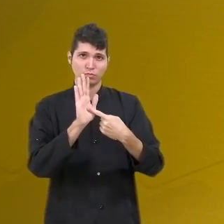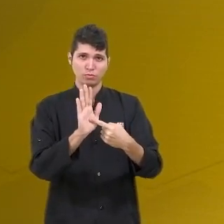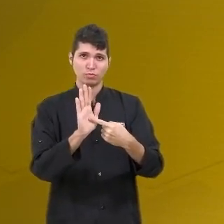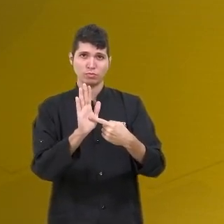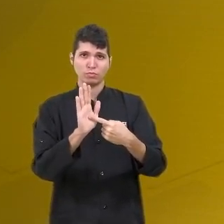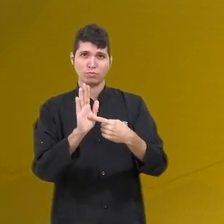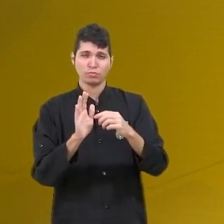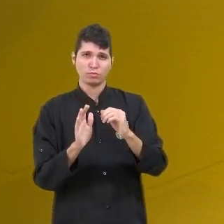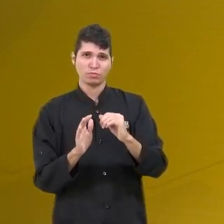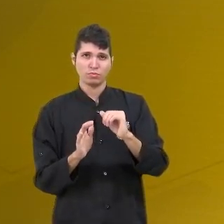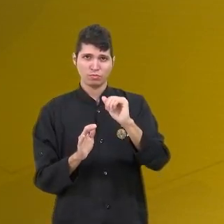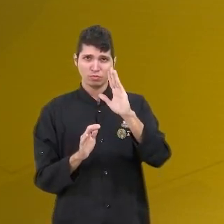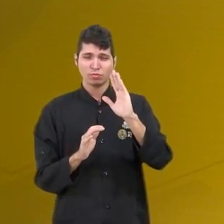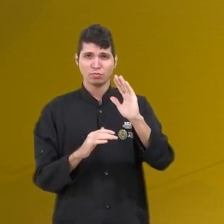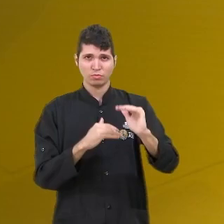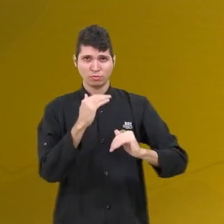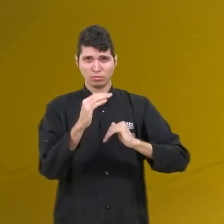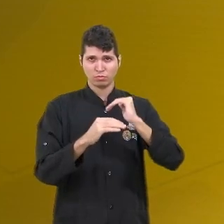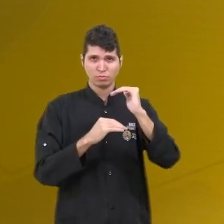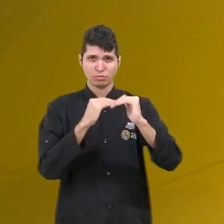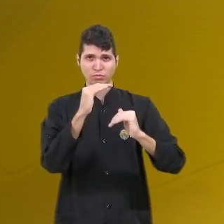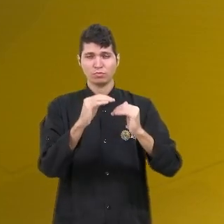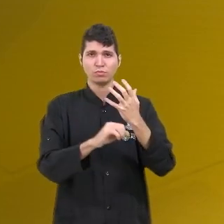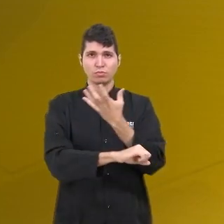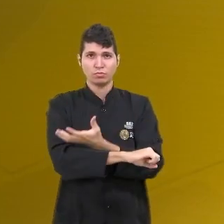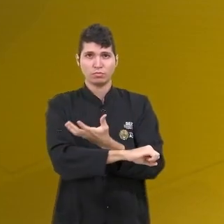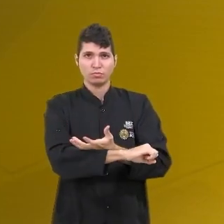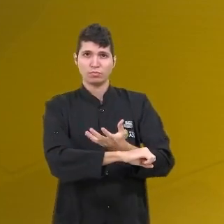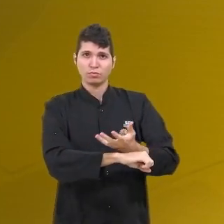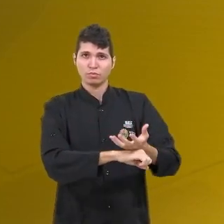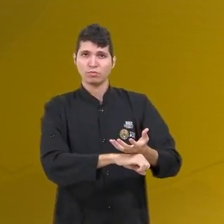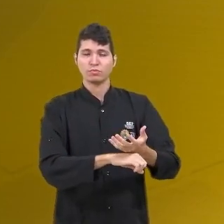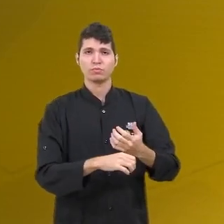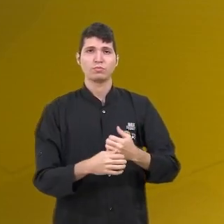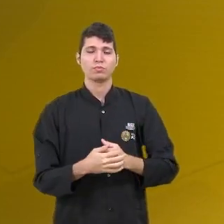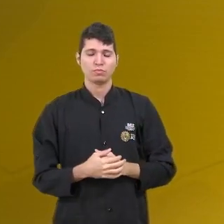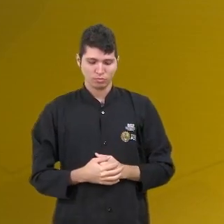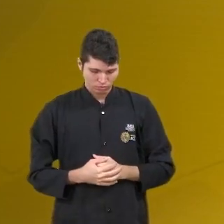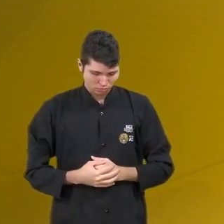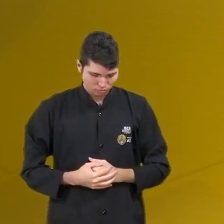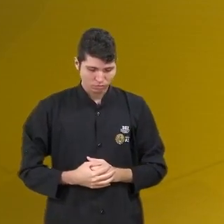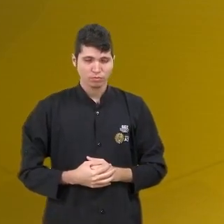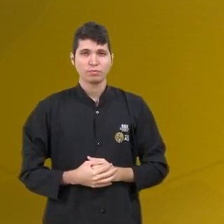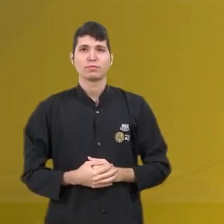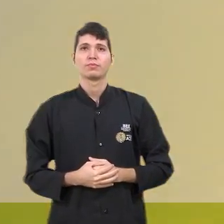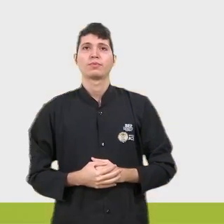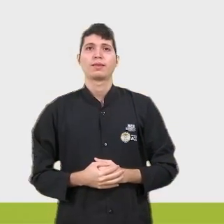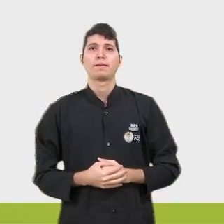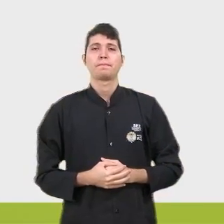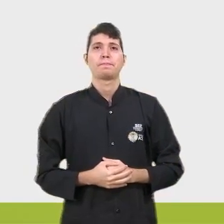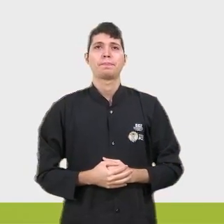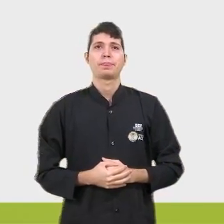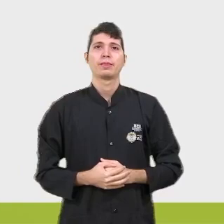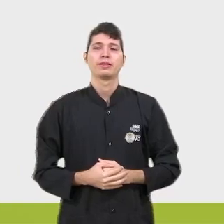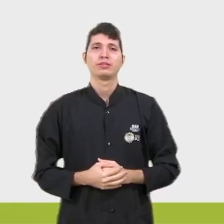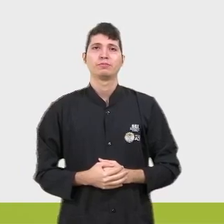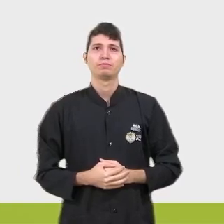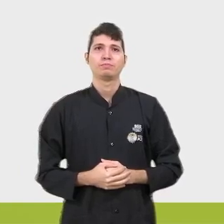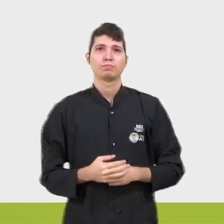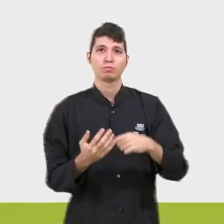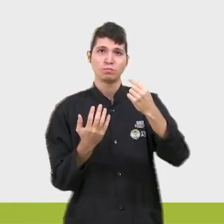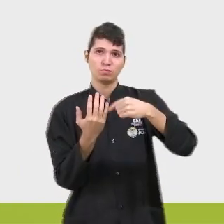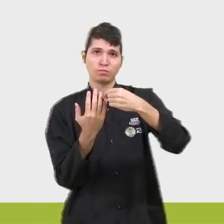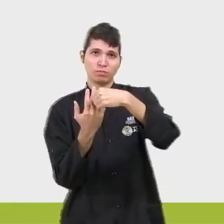grau de evolução dentre as plantas. Ok, tudo bem para vocês? Algo que é interessante é que briófitas